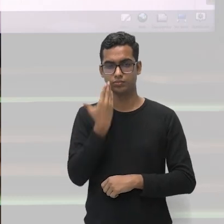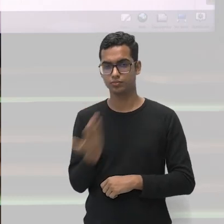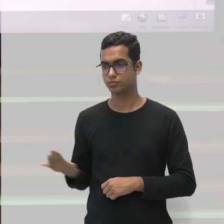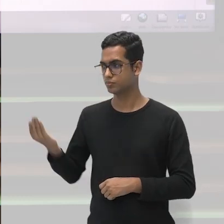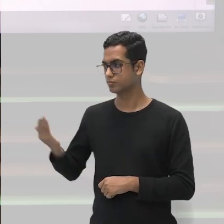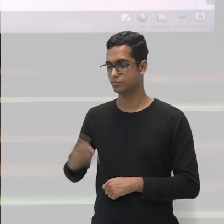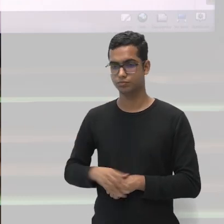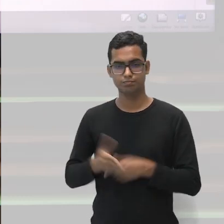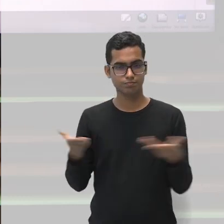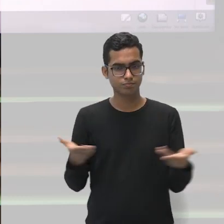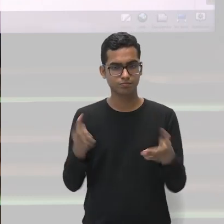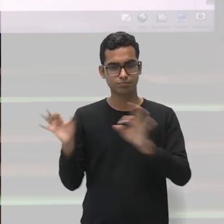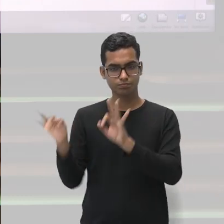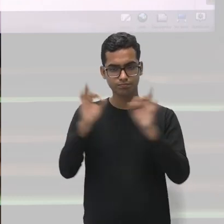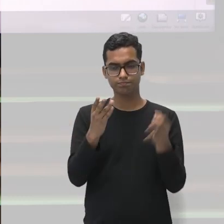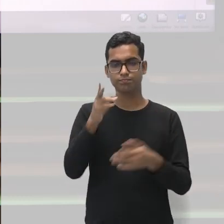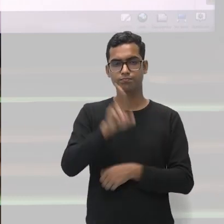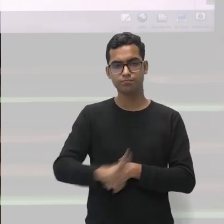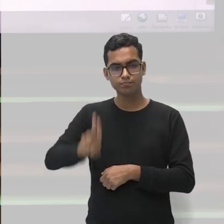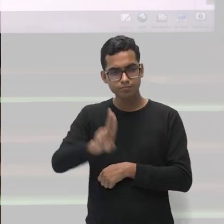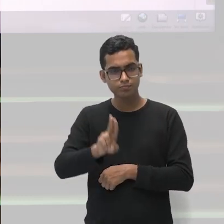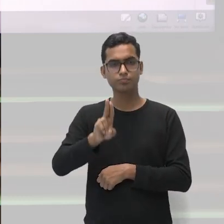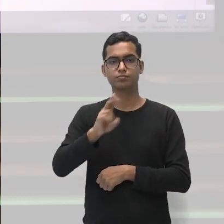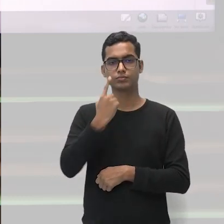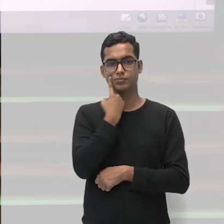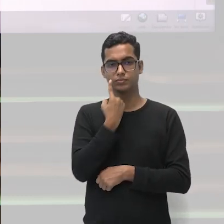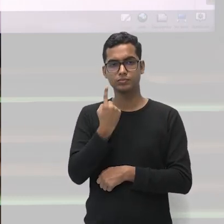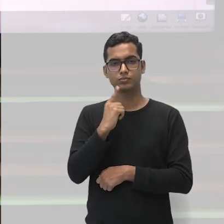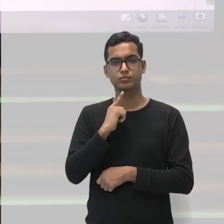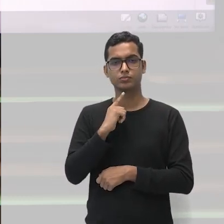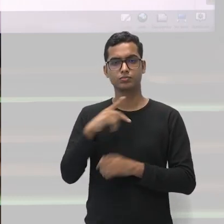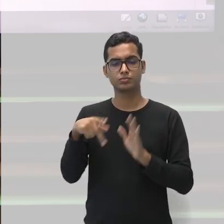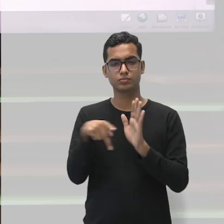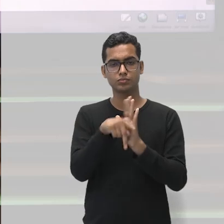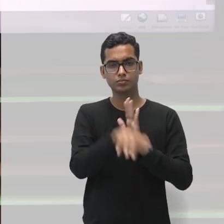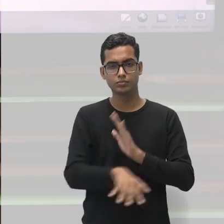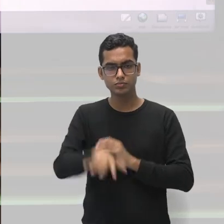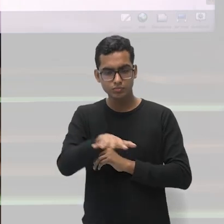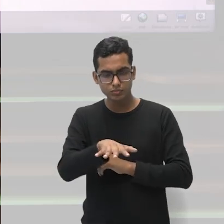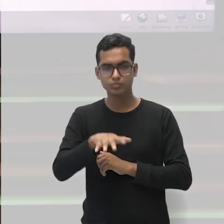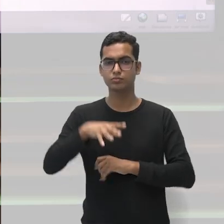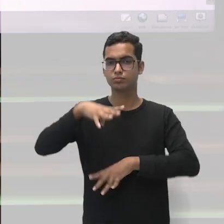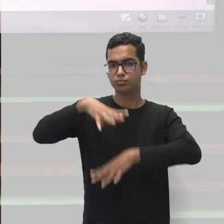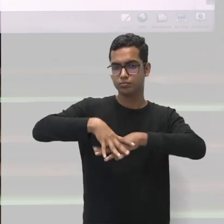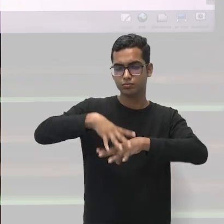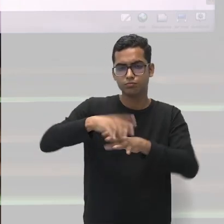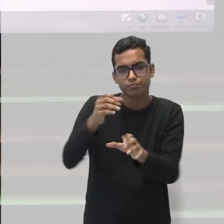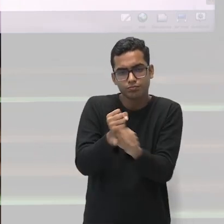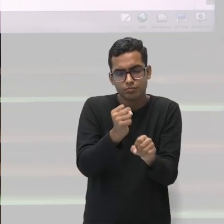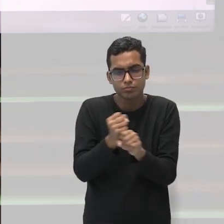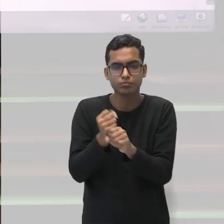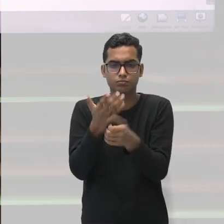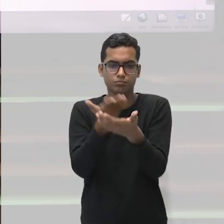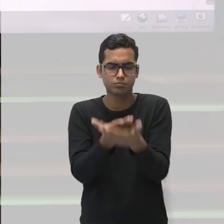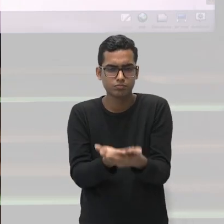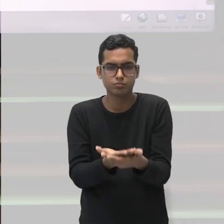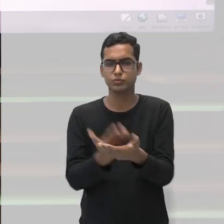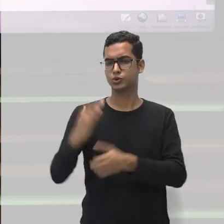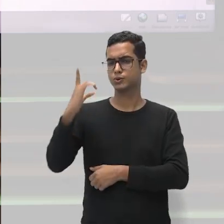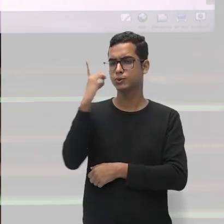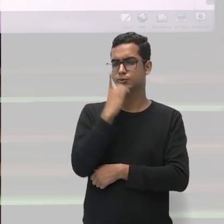nós vamos ver a aplicabilidade, né, a etnomatemática dessas duas operações no nosso dia a dia. Ou